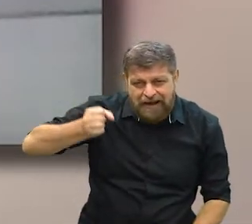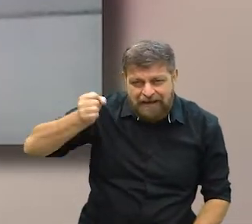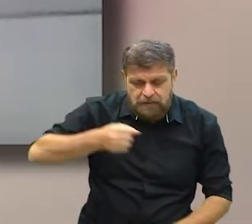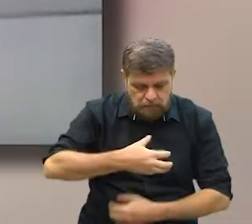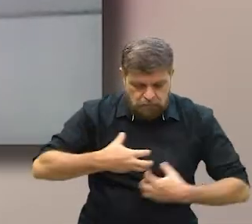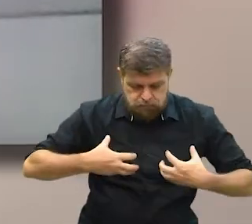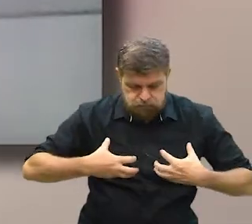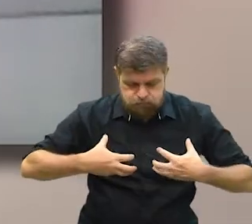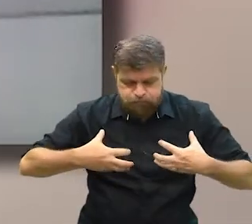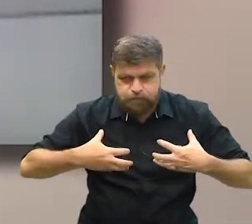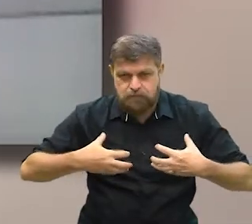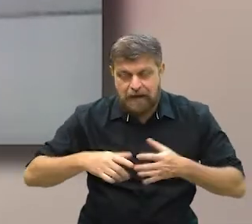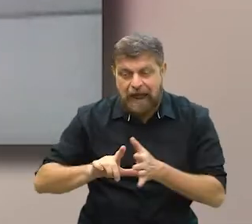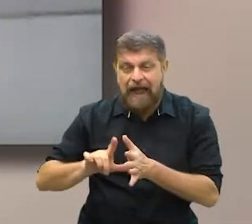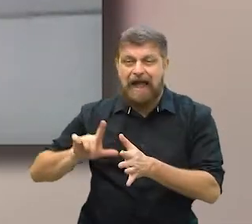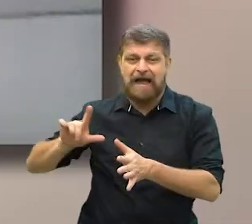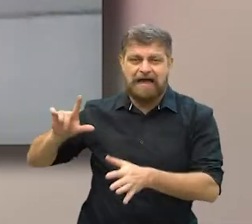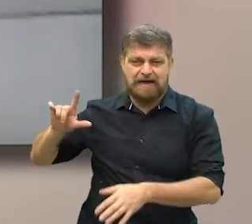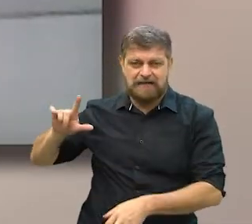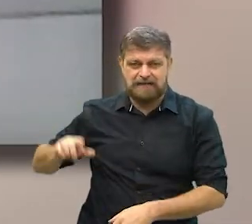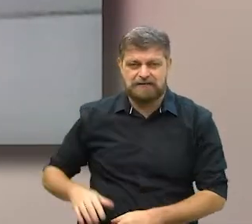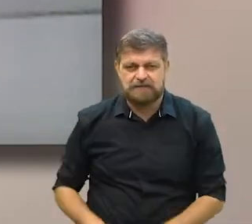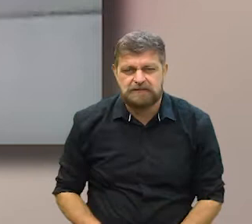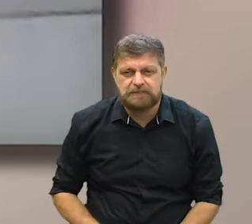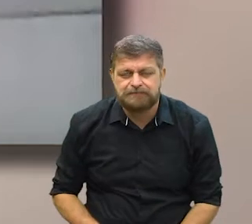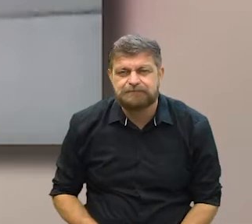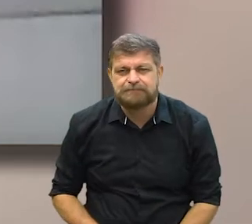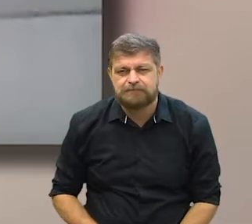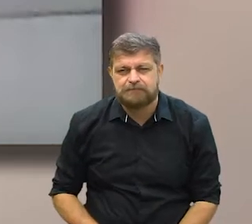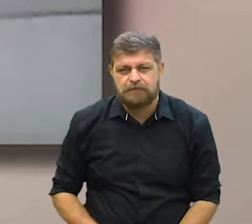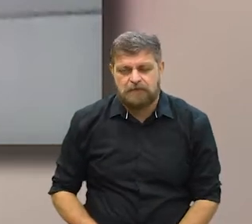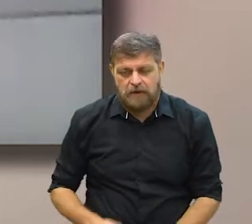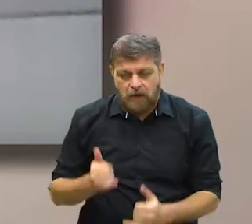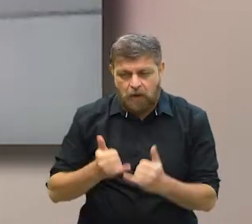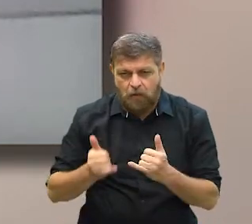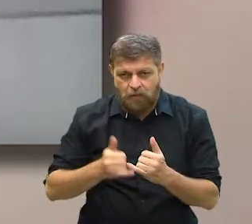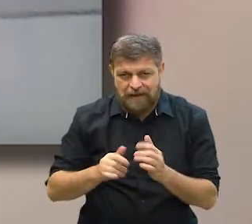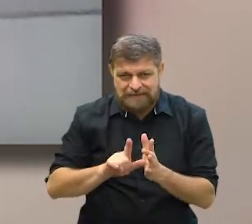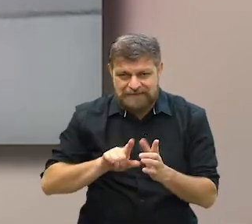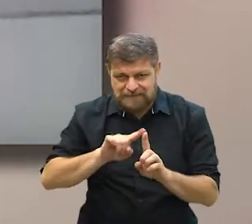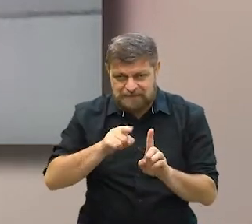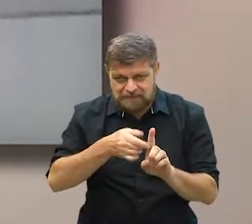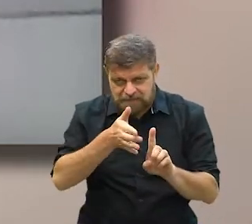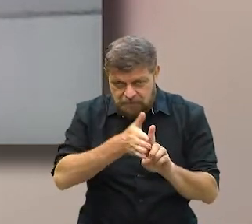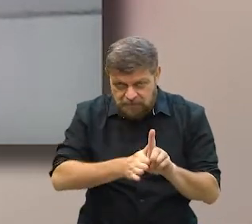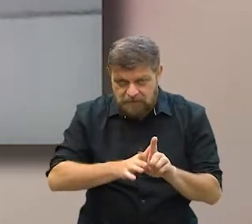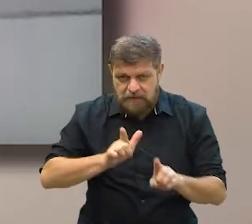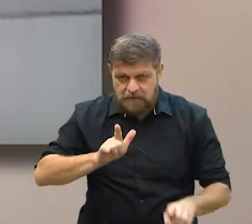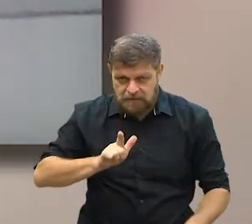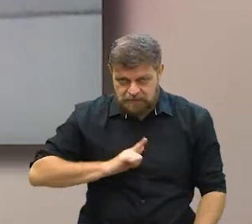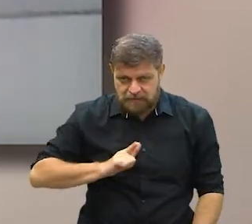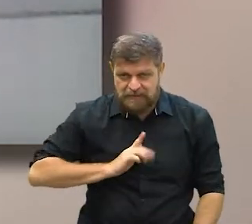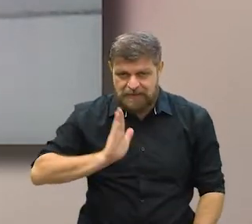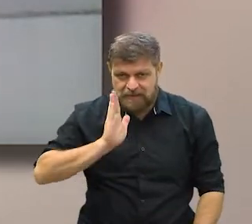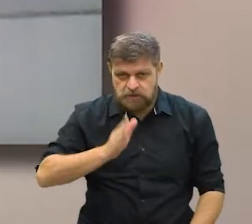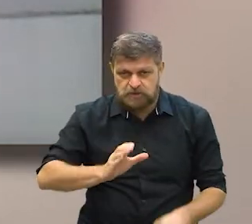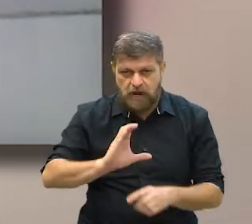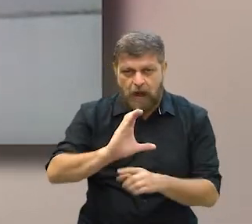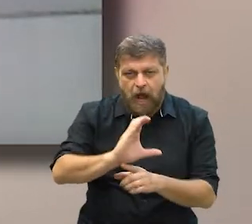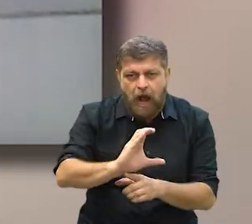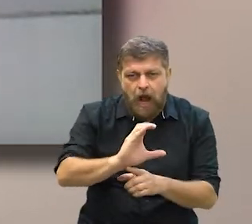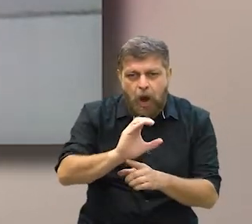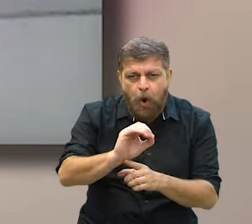leite, na verdade, começa até antes, né? Nas últimas semanas, você já tem pequenas quantidades